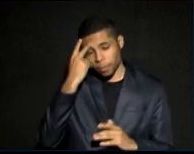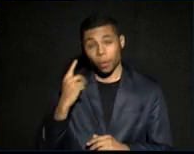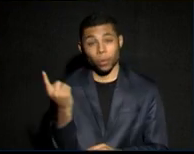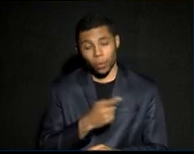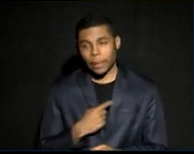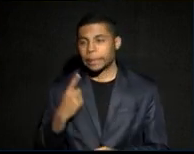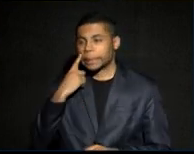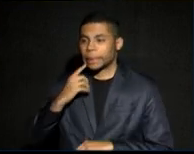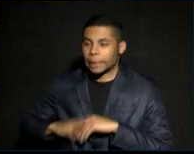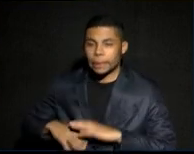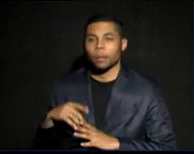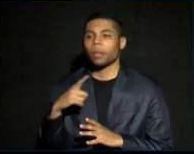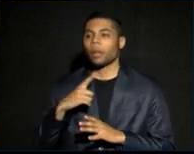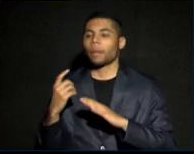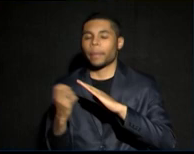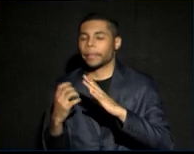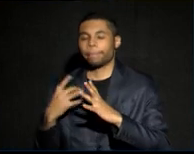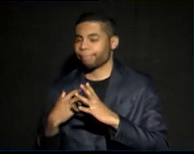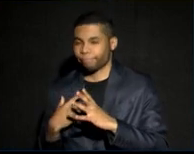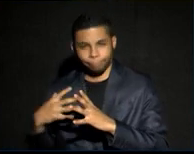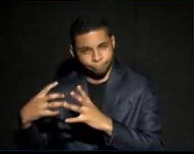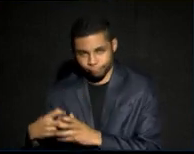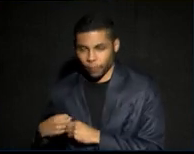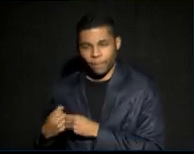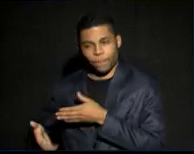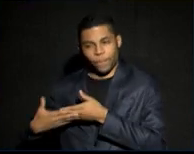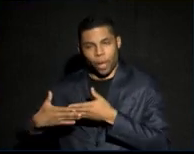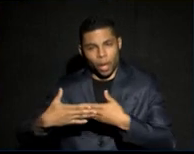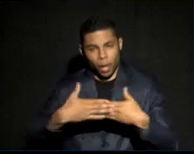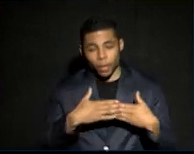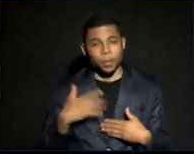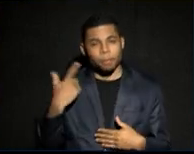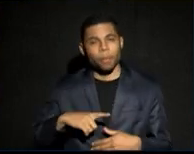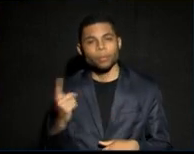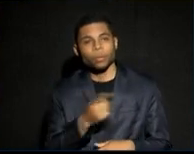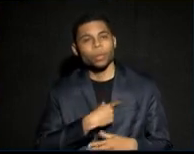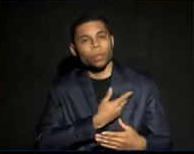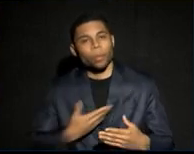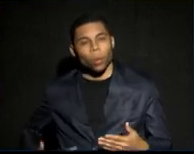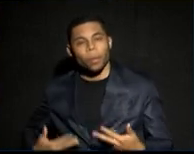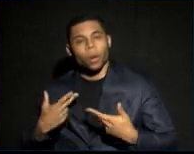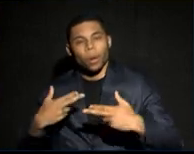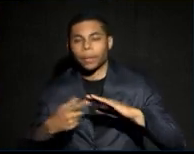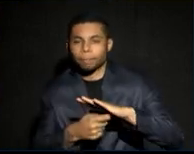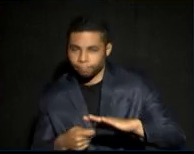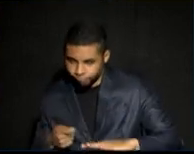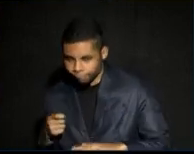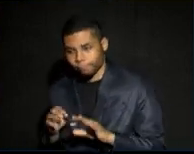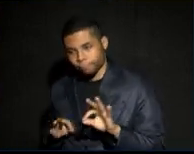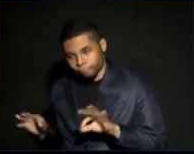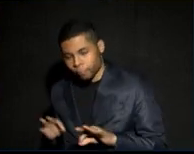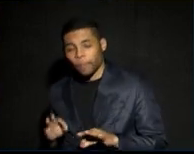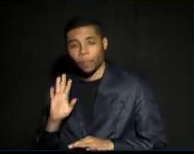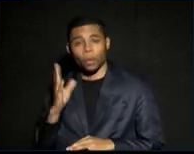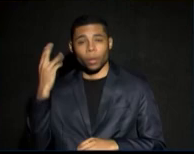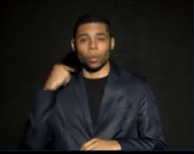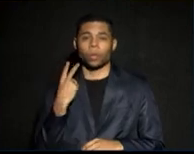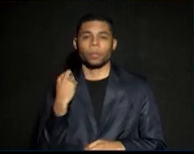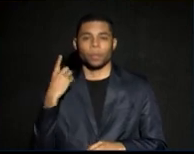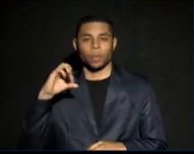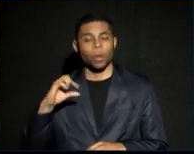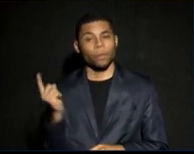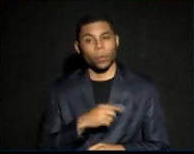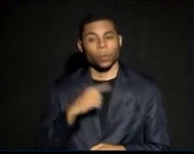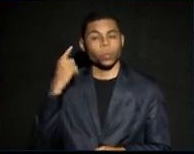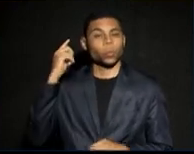massa fechamos estatais fizemos enxugamento de máquina pública coisas que já eram tradição aqui em São Paulo mas em 2019